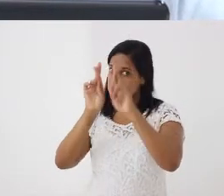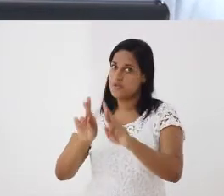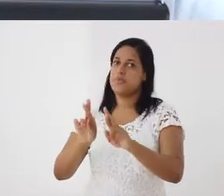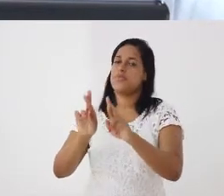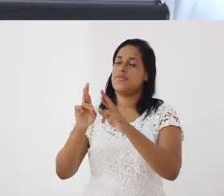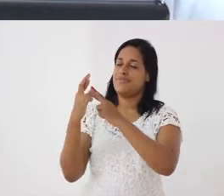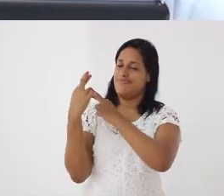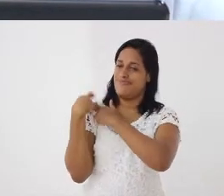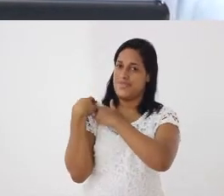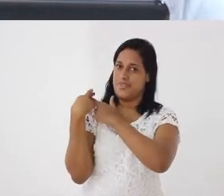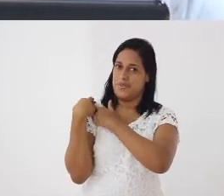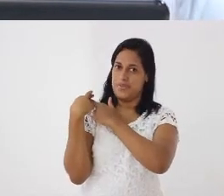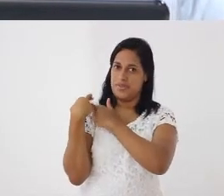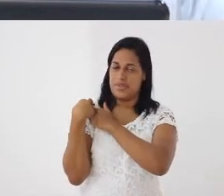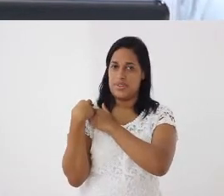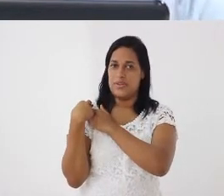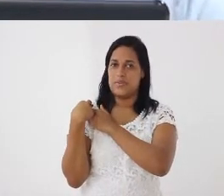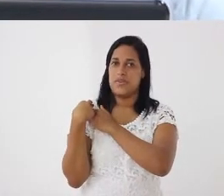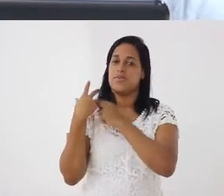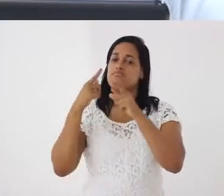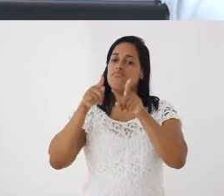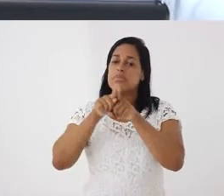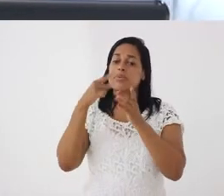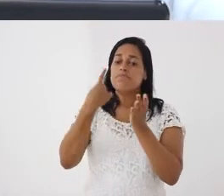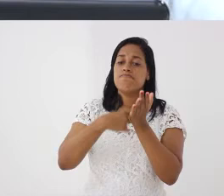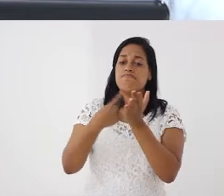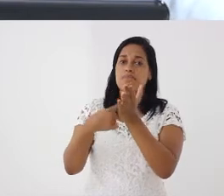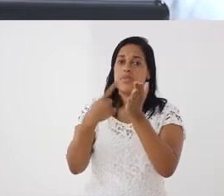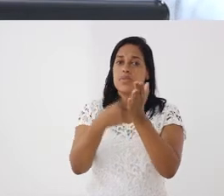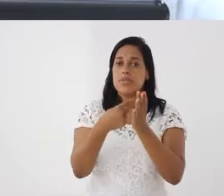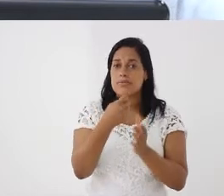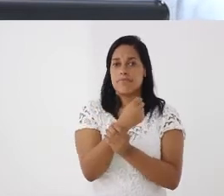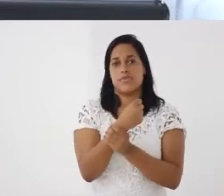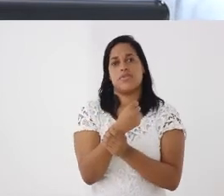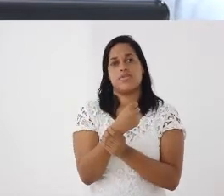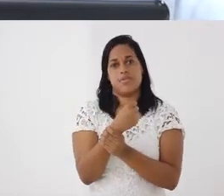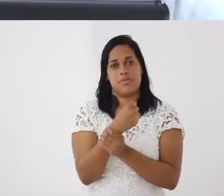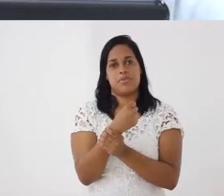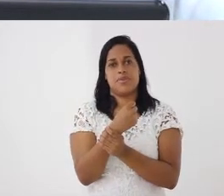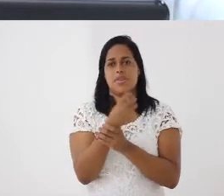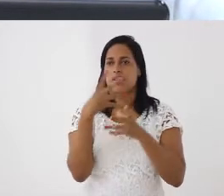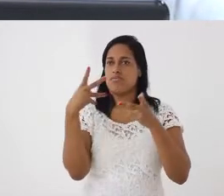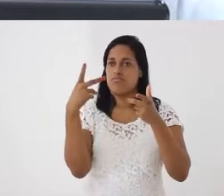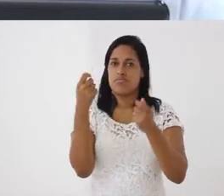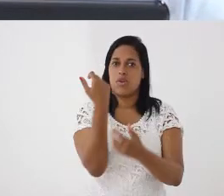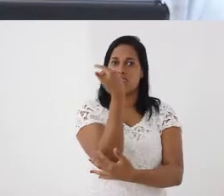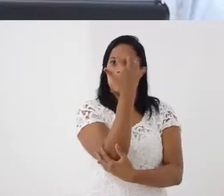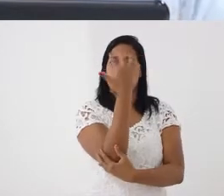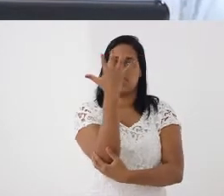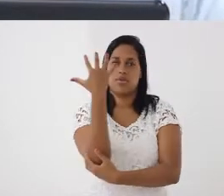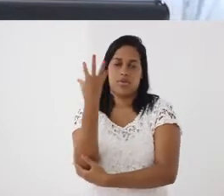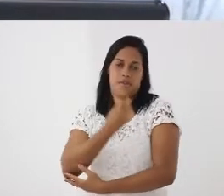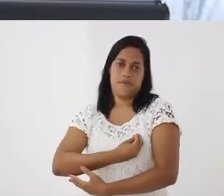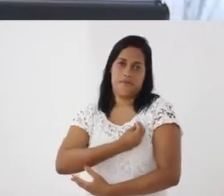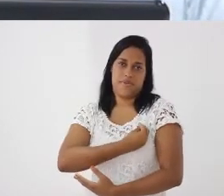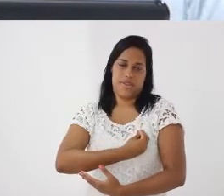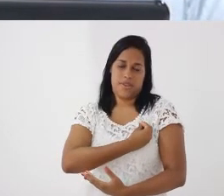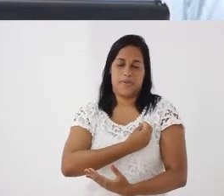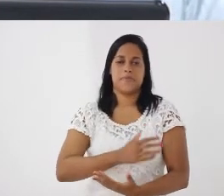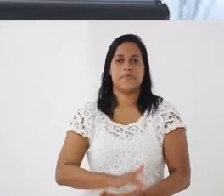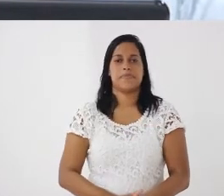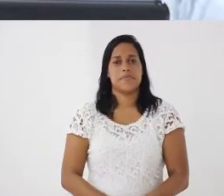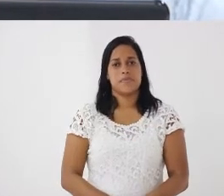forma responsável, comprometida com a sustentabilidade de toda a rede da vida.